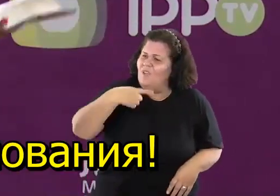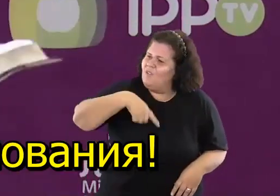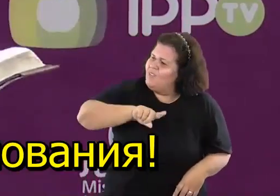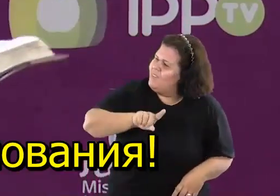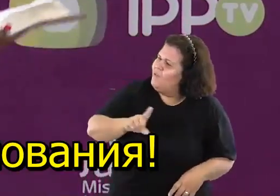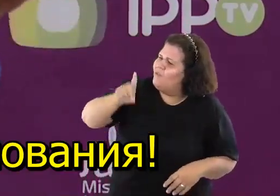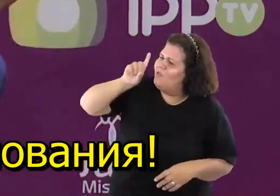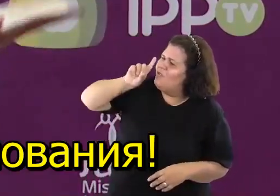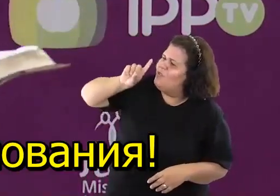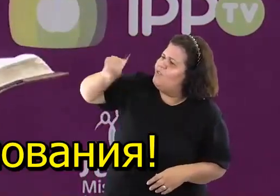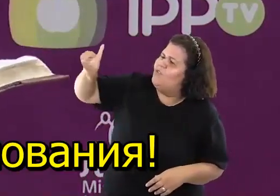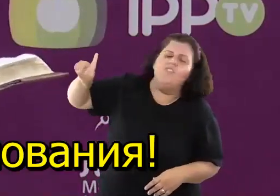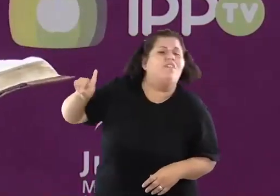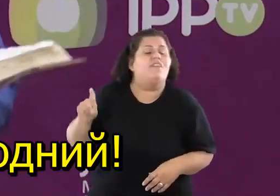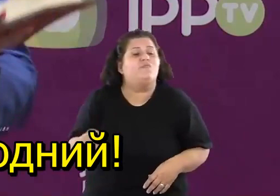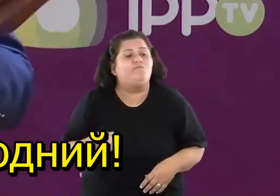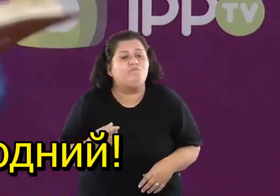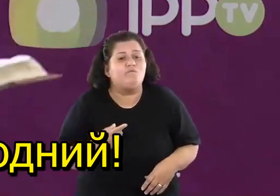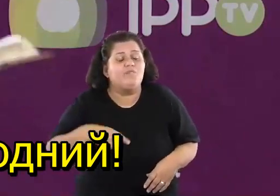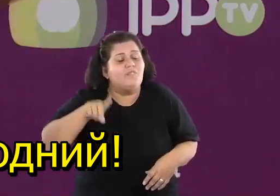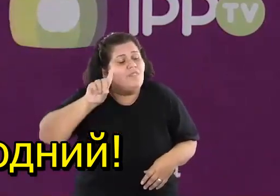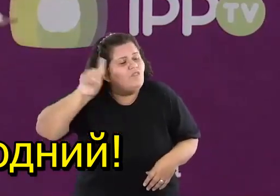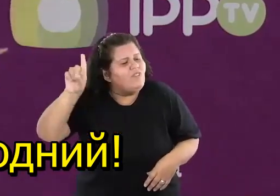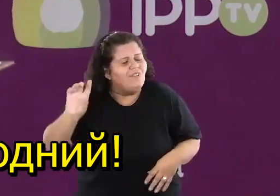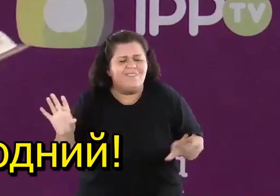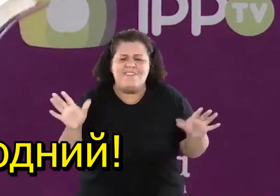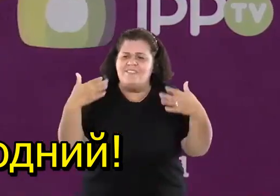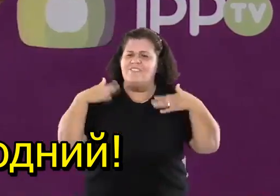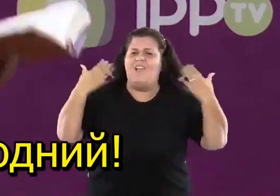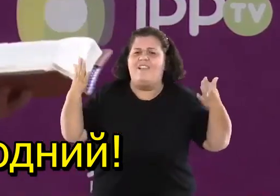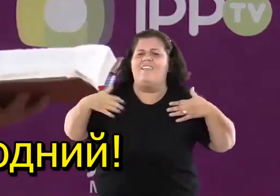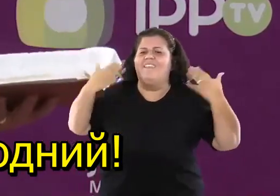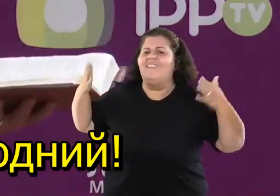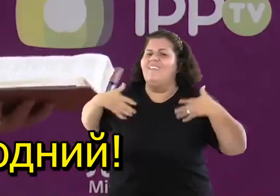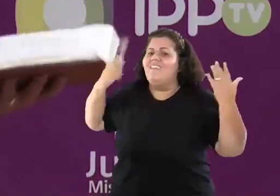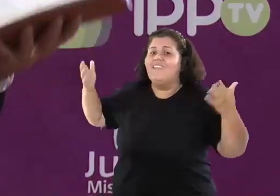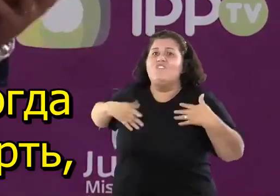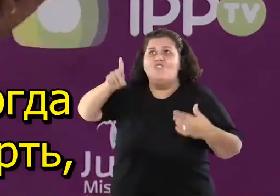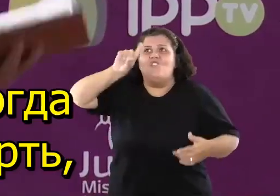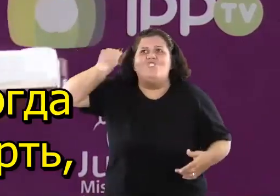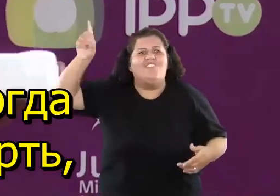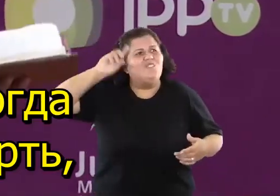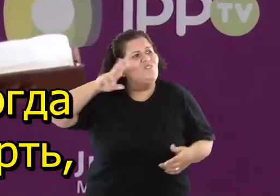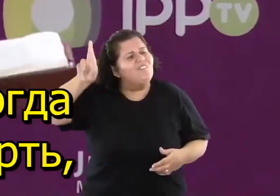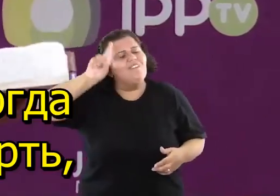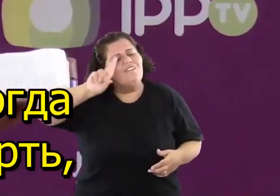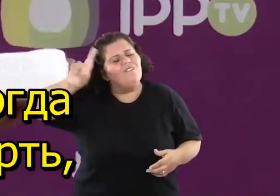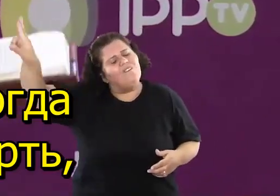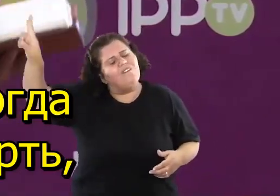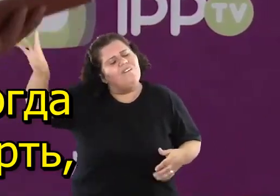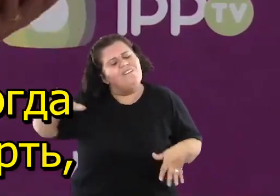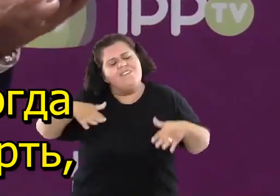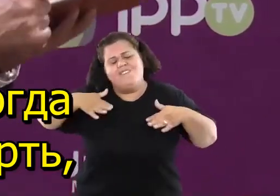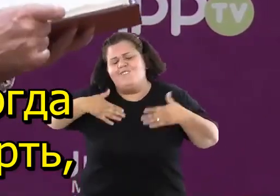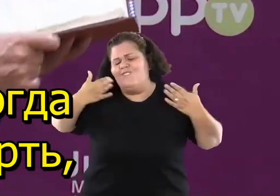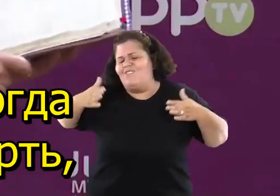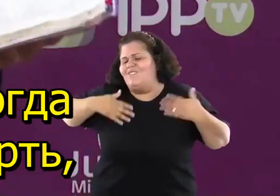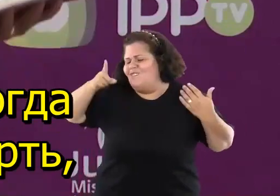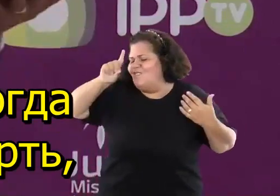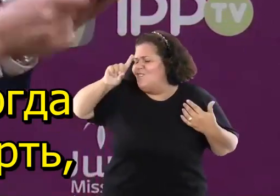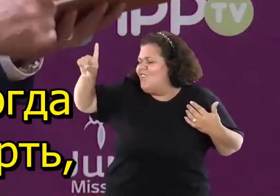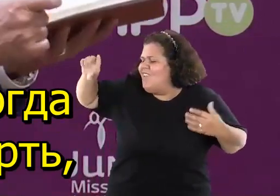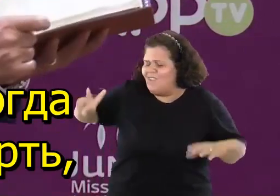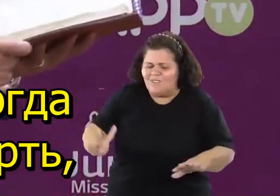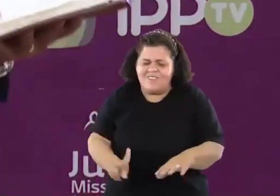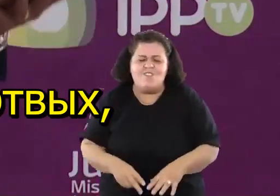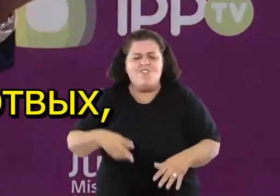este dia da celebração, o domingo é este dia, o dia do Senhor. O domingo é esse dia em que Jesus Cristo